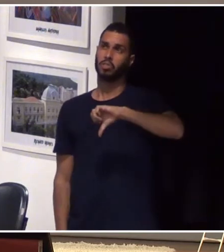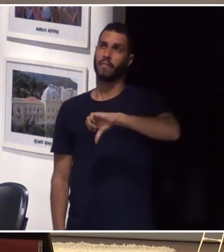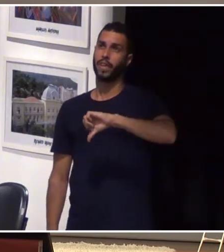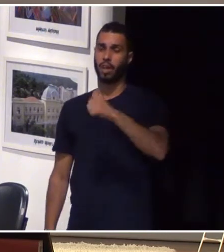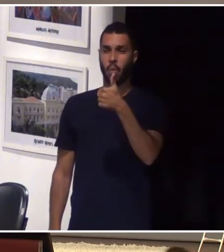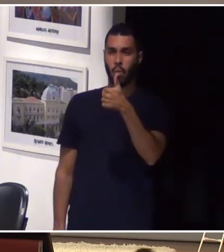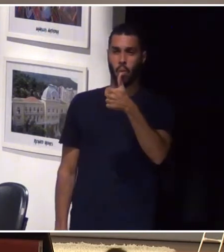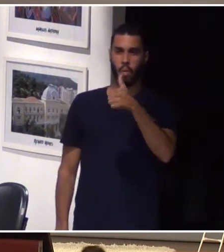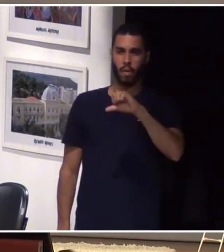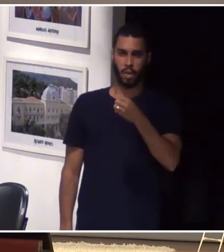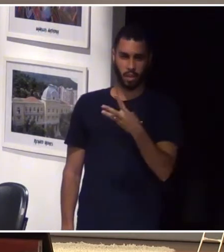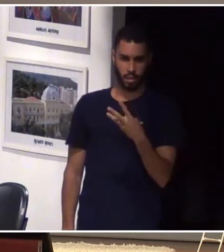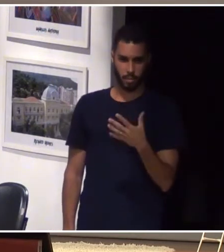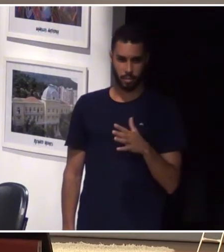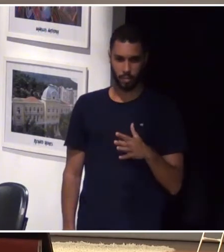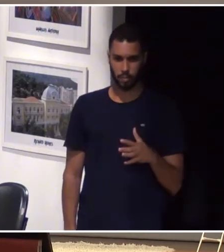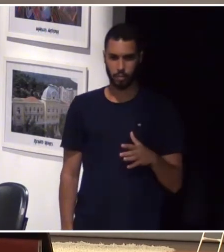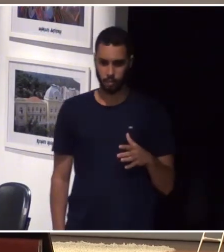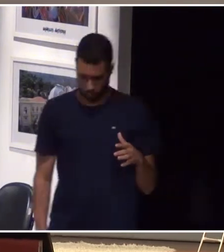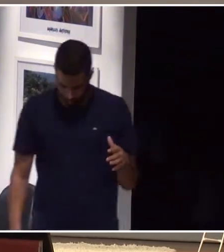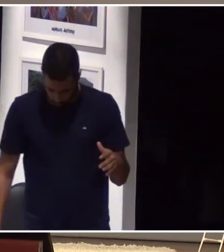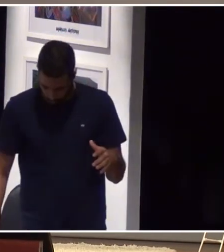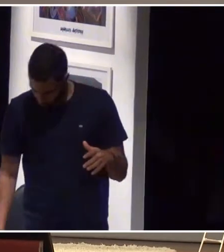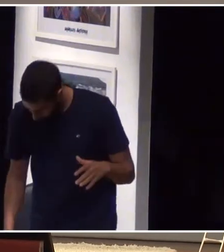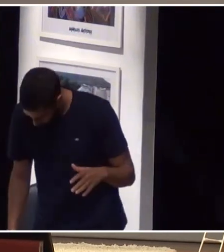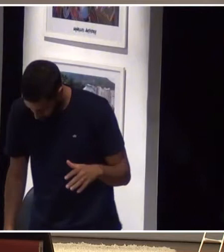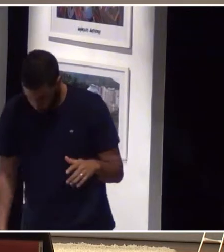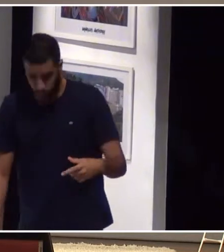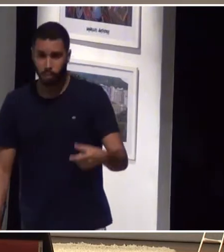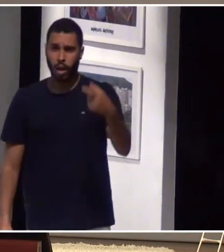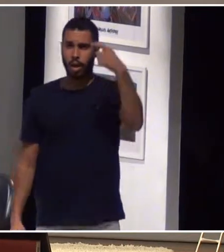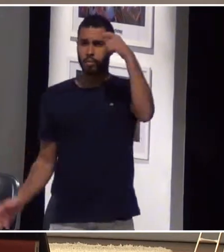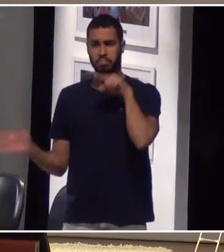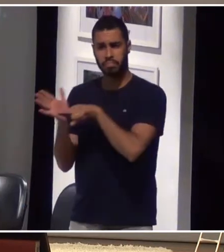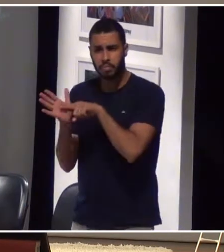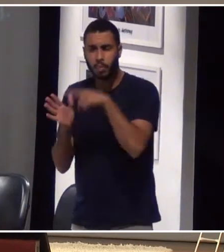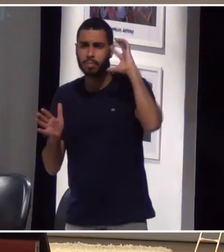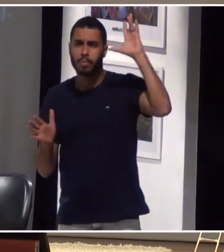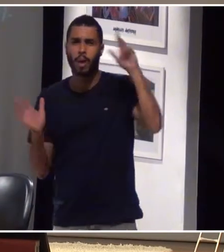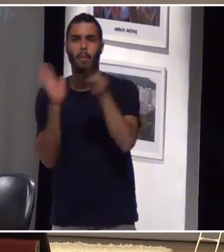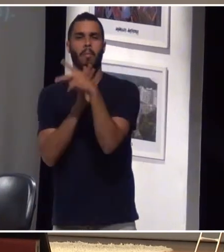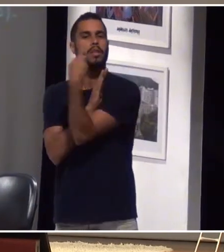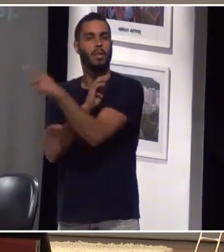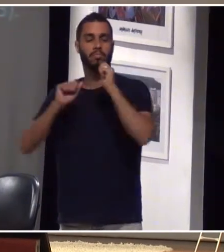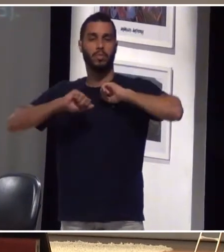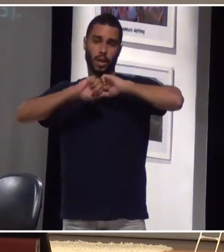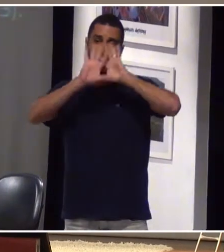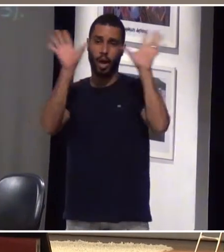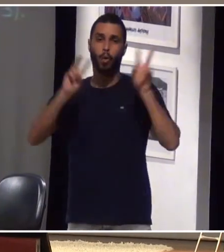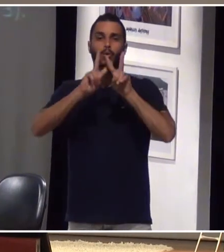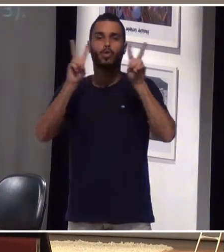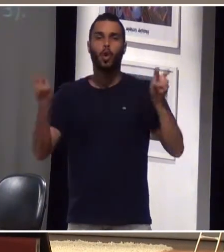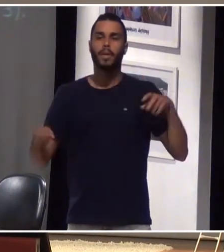91, 92 anos, extremamente lúcido nas análises que ele faz sobre o tempo em que nós estamos vivendo.